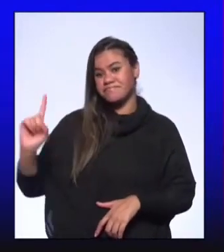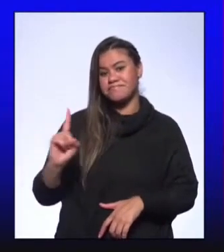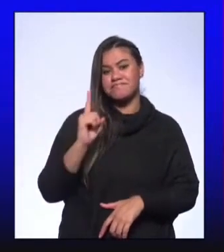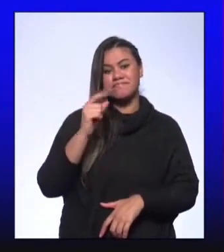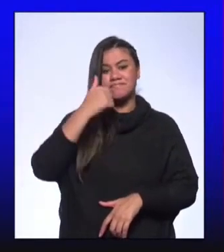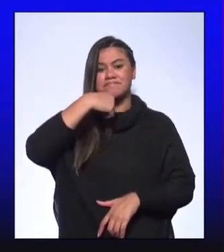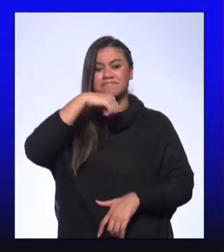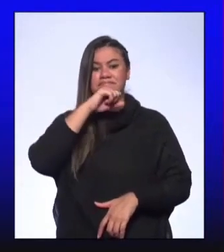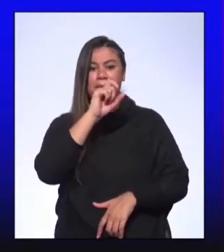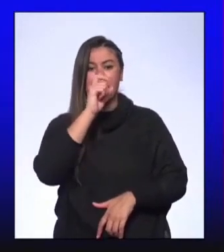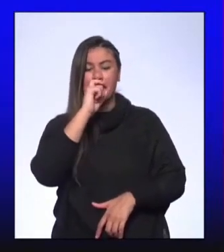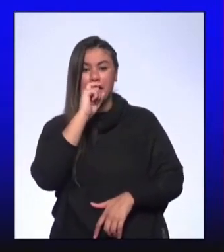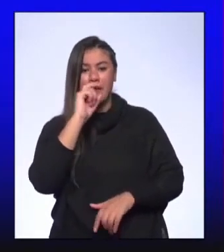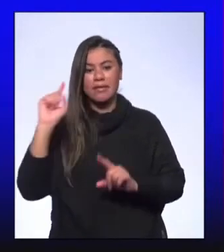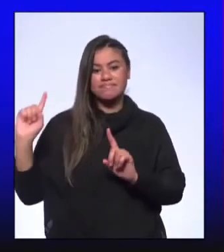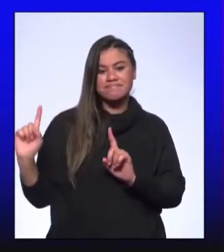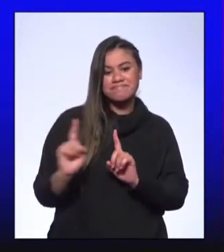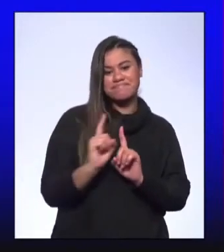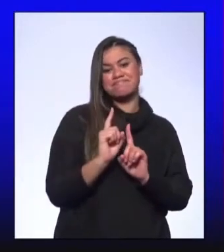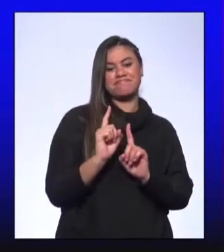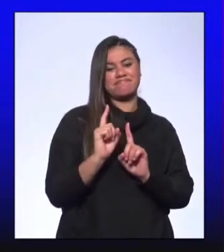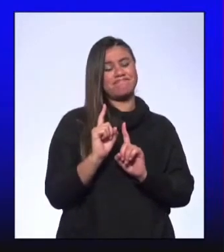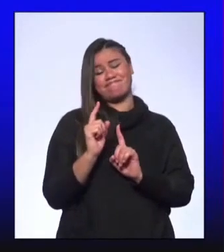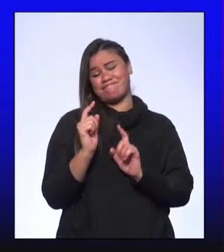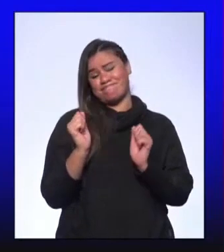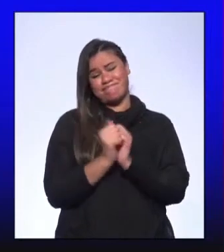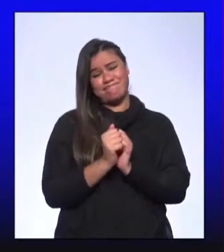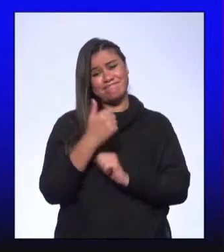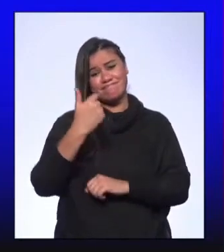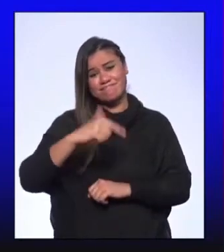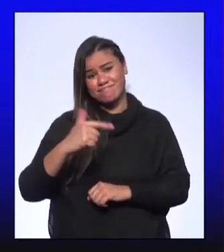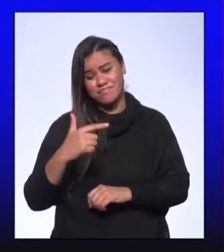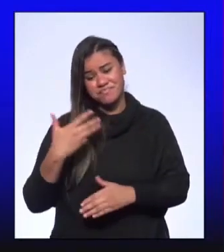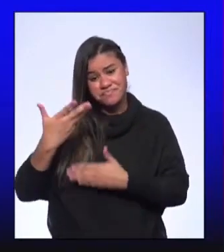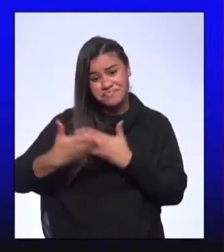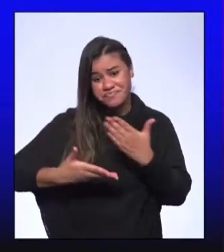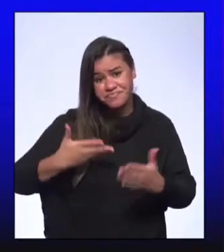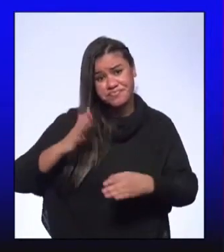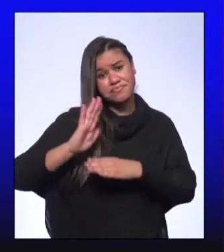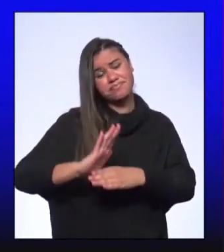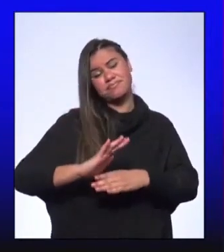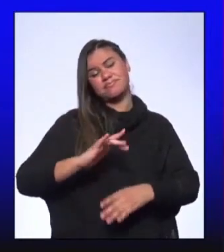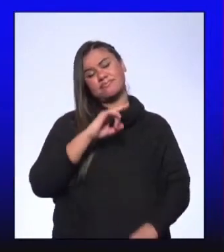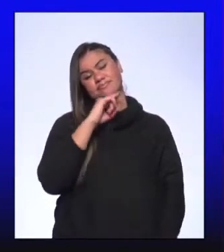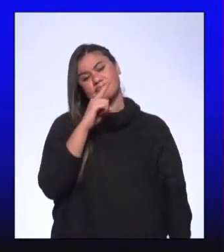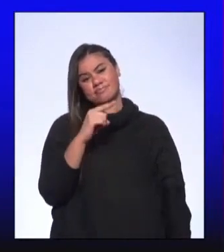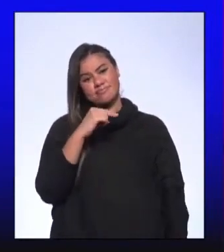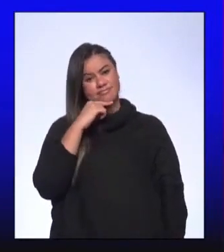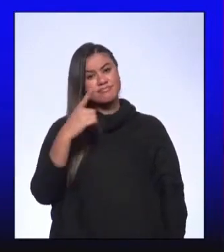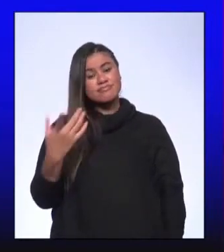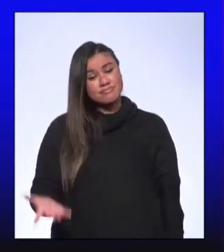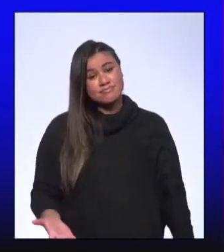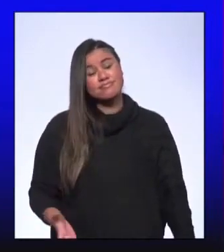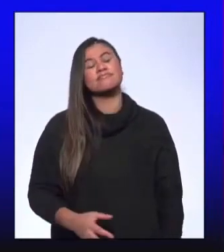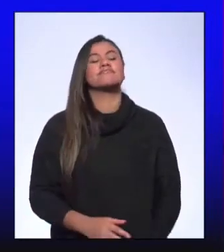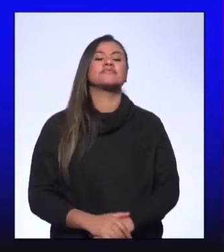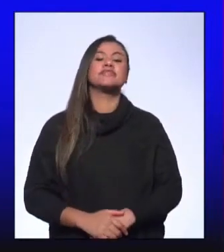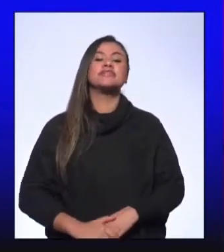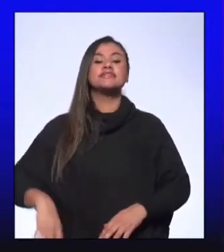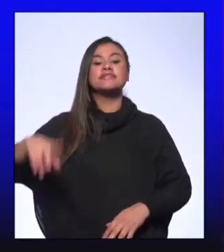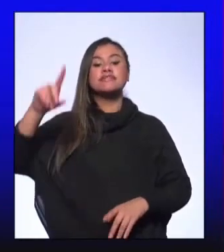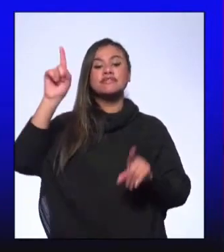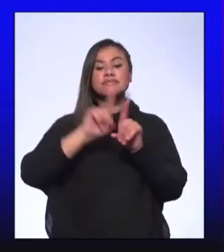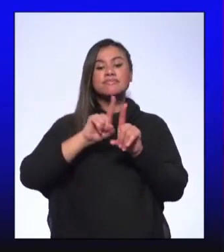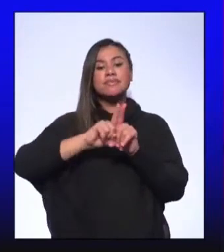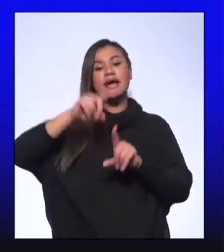vezes em condição de auxiliar esse ensino à distância e estar ao lado da criança. E lembrar que as